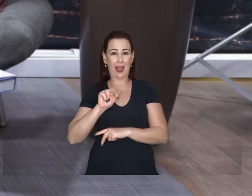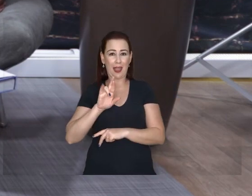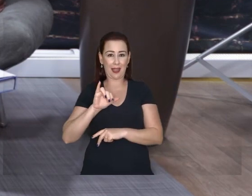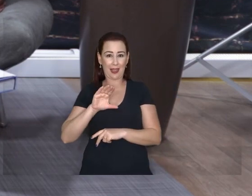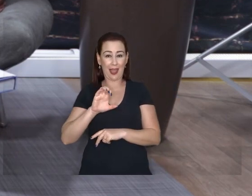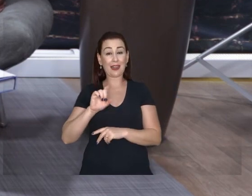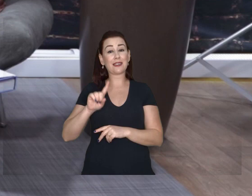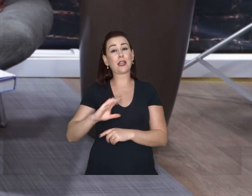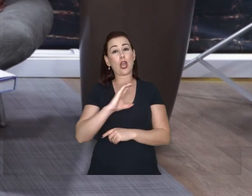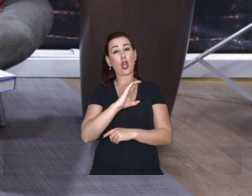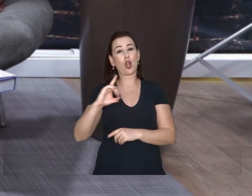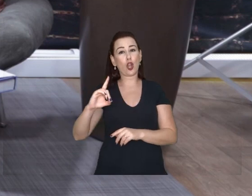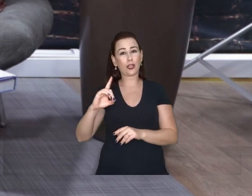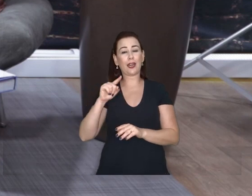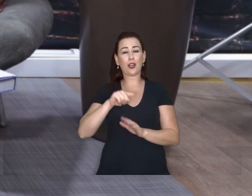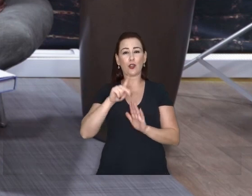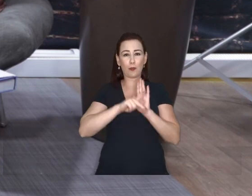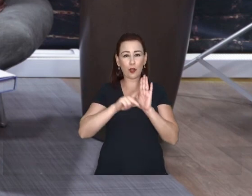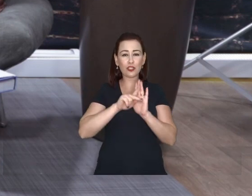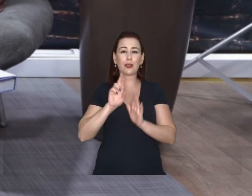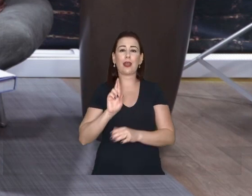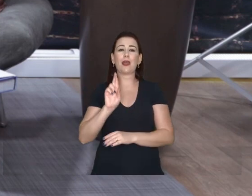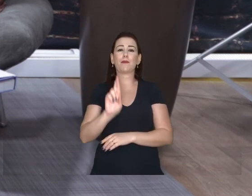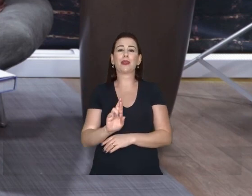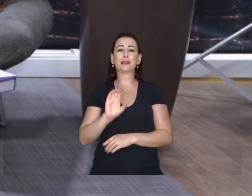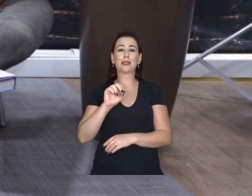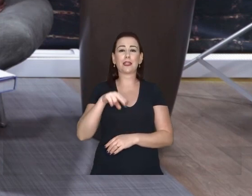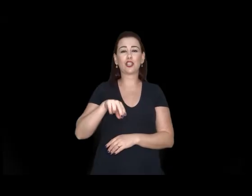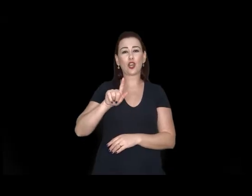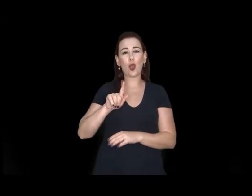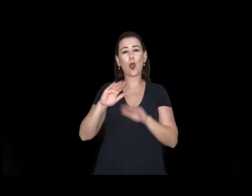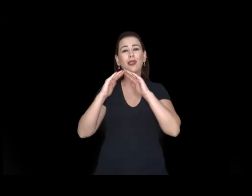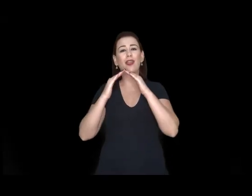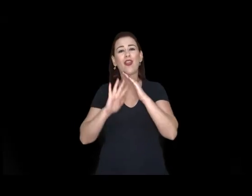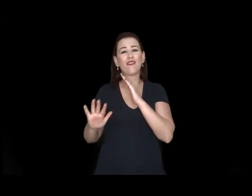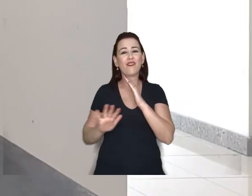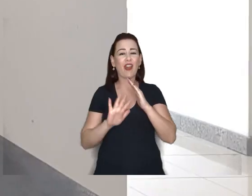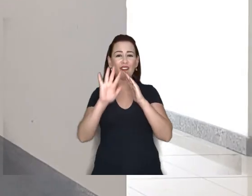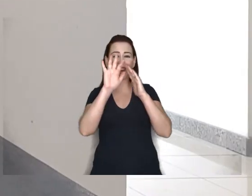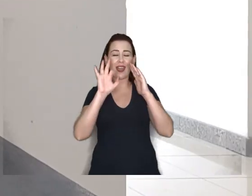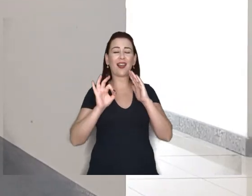coordenadoras do projeto e representante da ONG Favela, é isso aí.